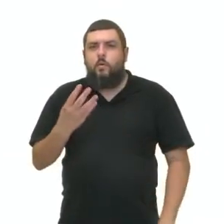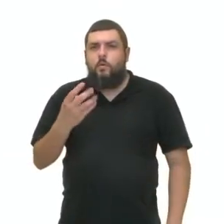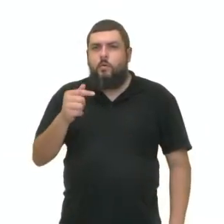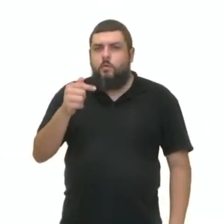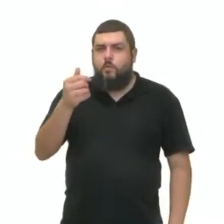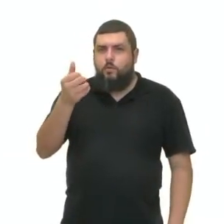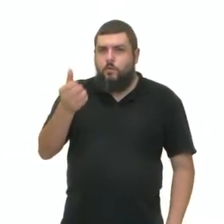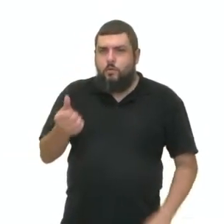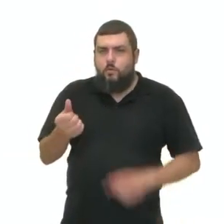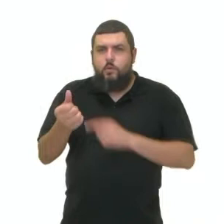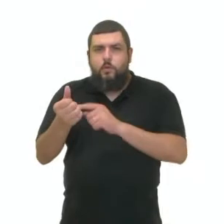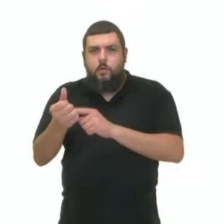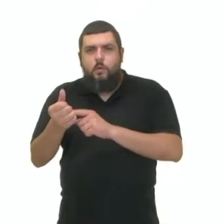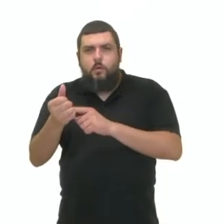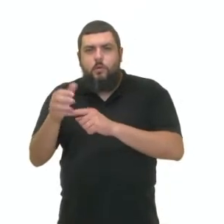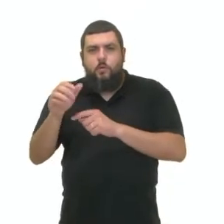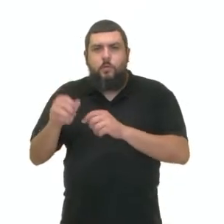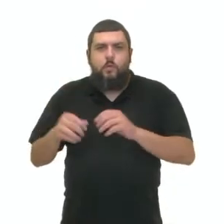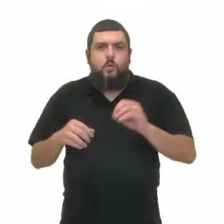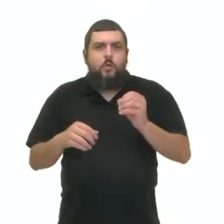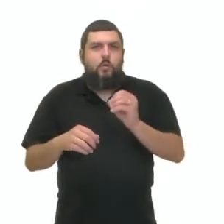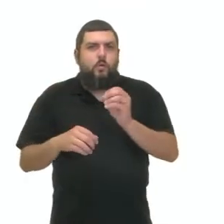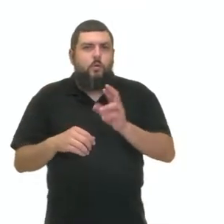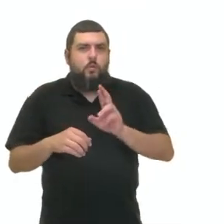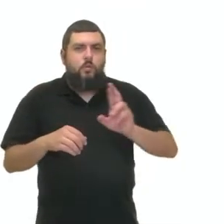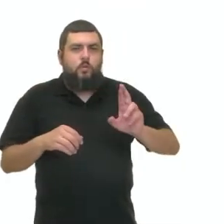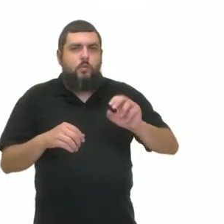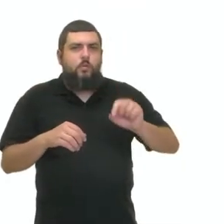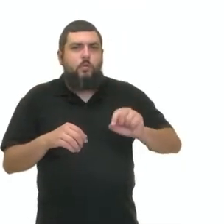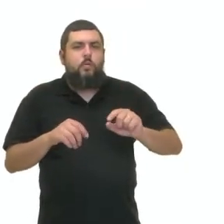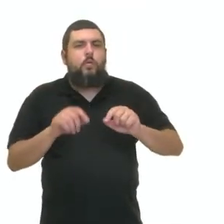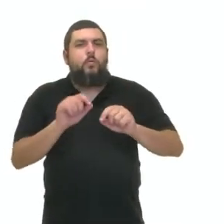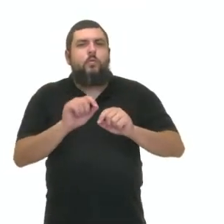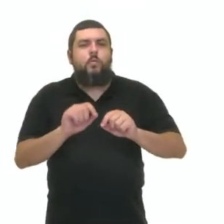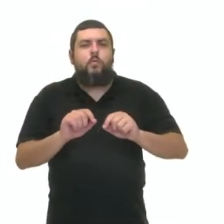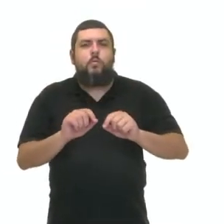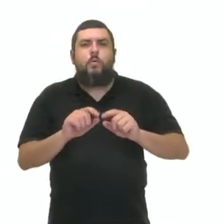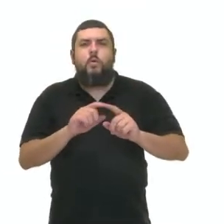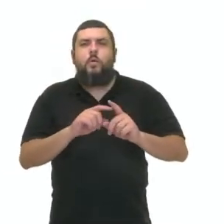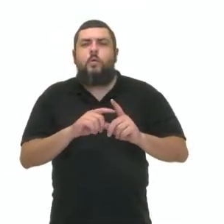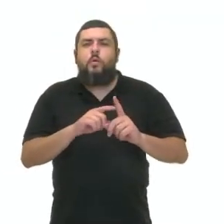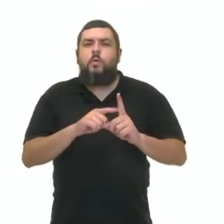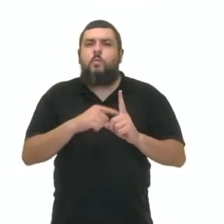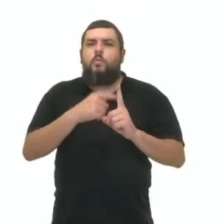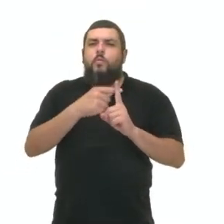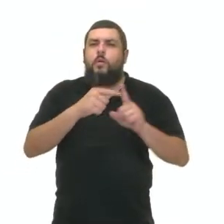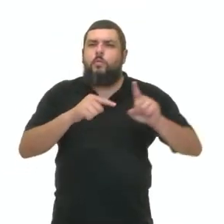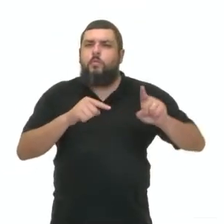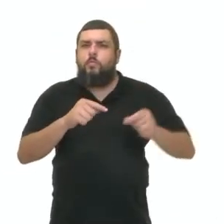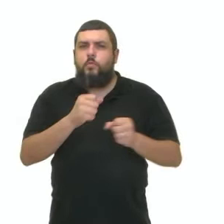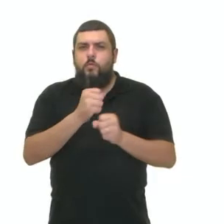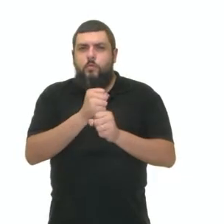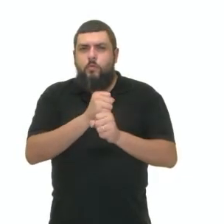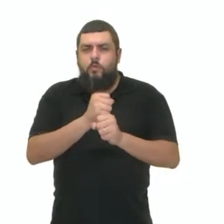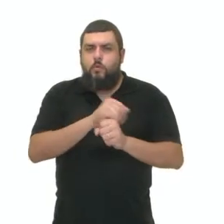agora nós temos o Império Romano do Oriente, que vai durar ainda mais 1000 anos, chamado de Império